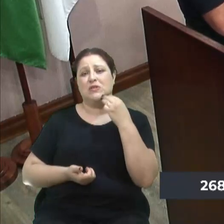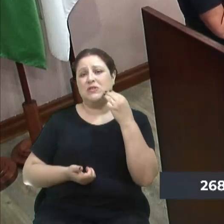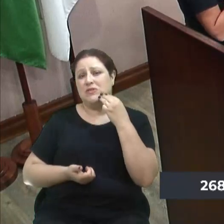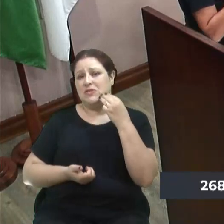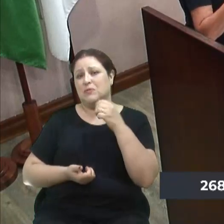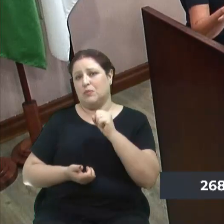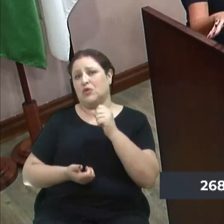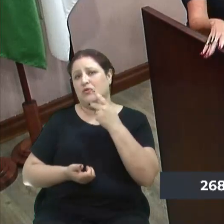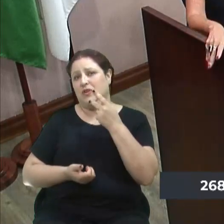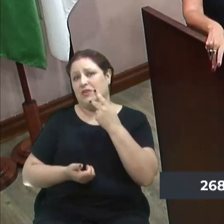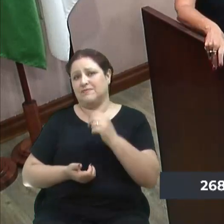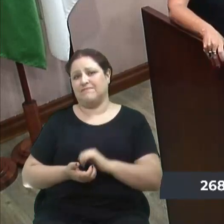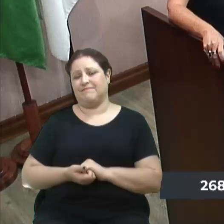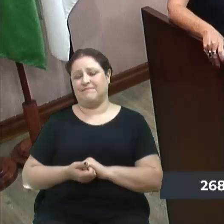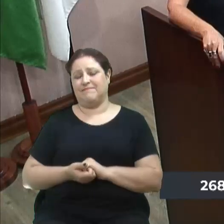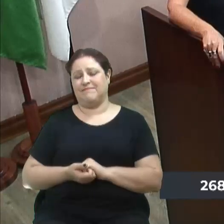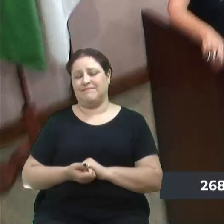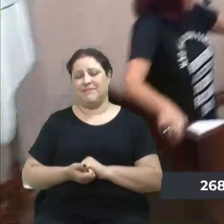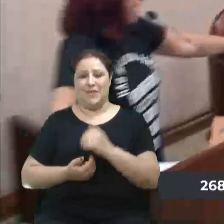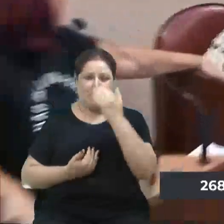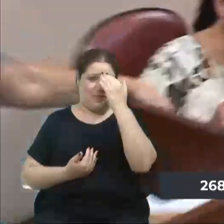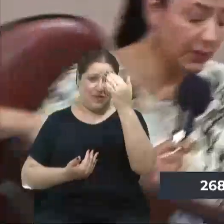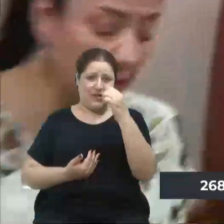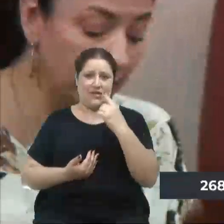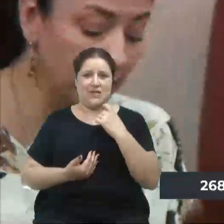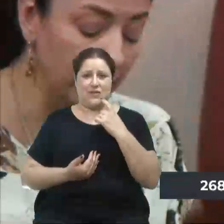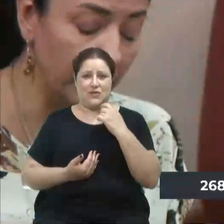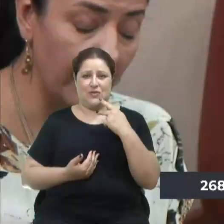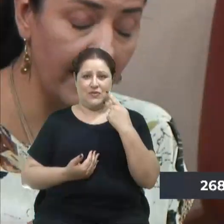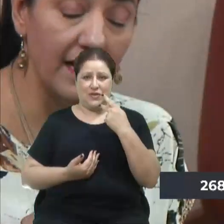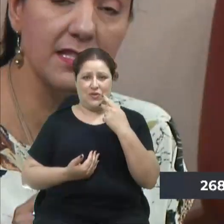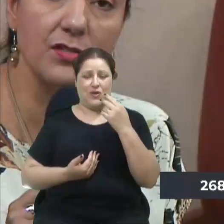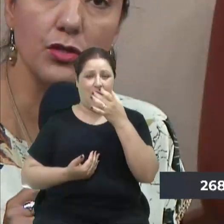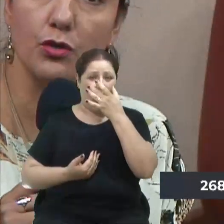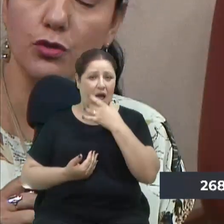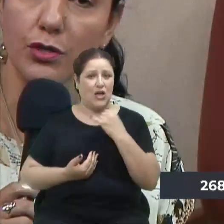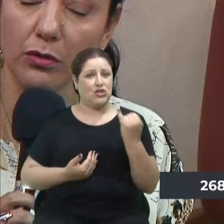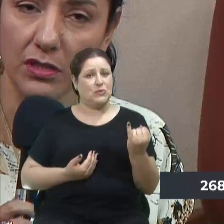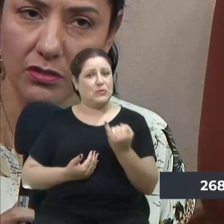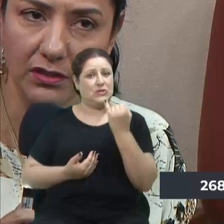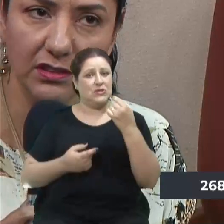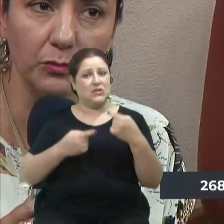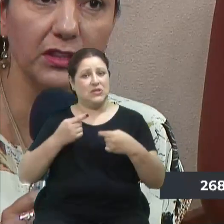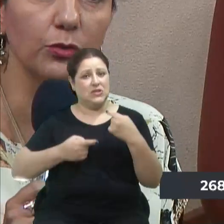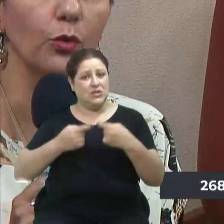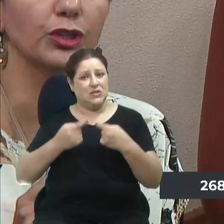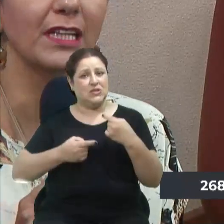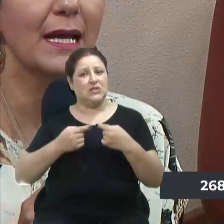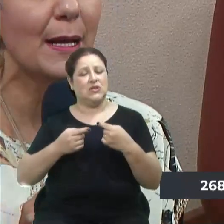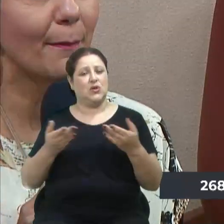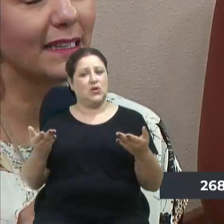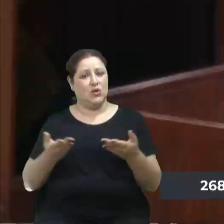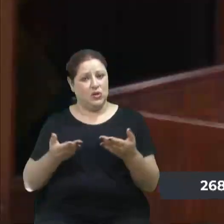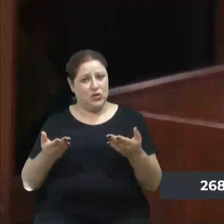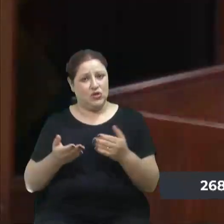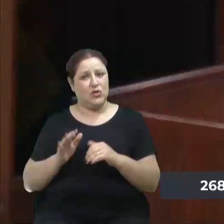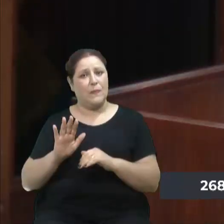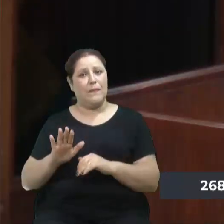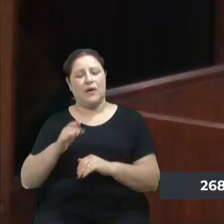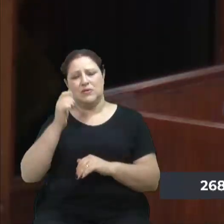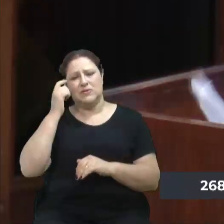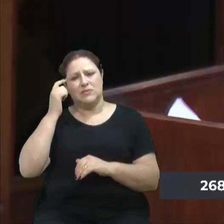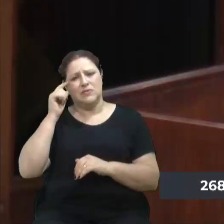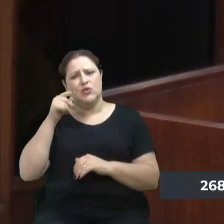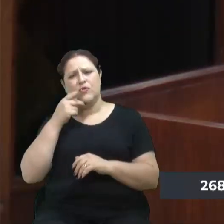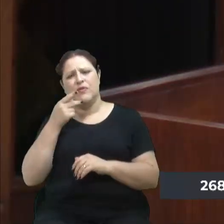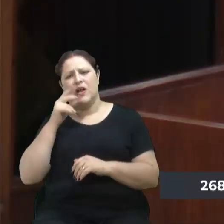segundinhos. Obrigada, vereadora Rose. Muito rápido. Eu acho importante essas discussões todas que nós estamos tendo hoje, mas acho que quando a senhora